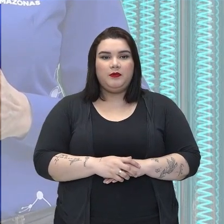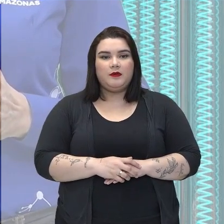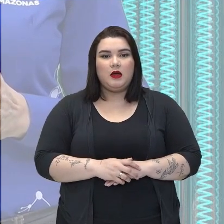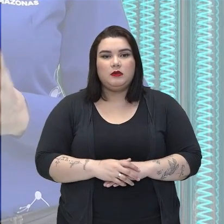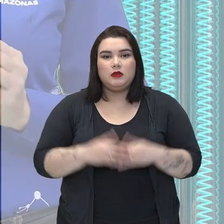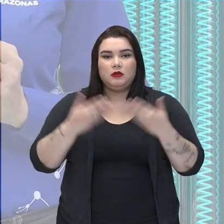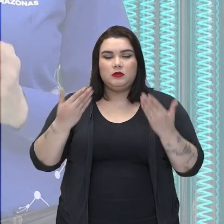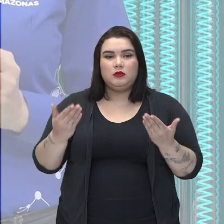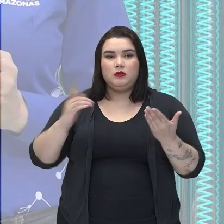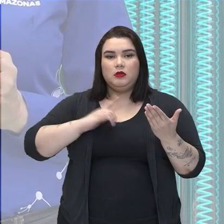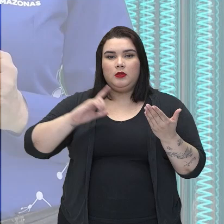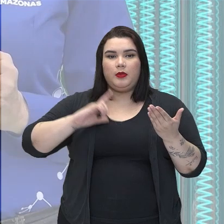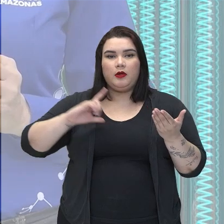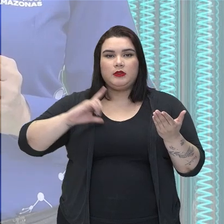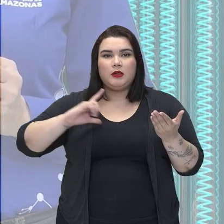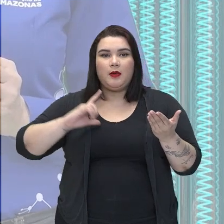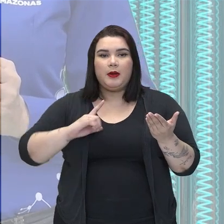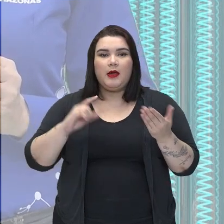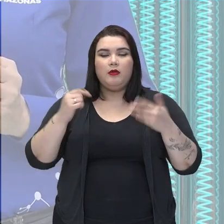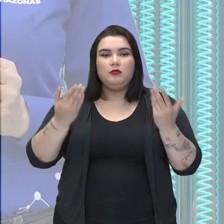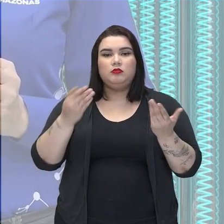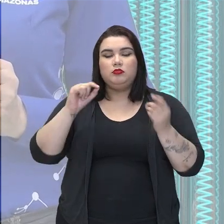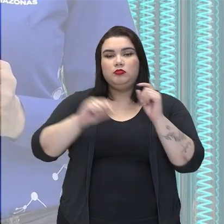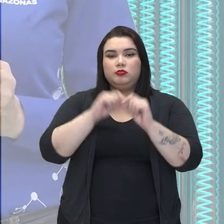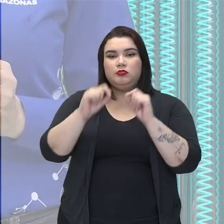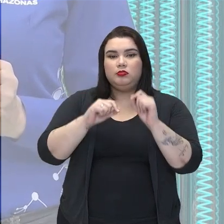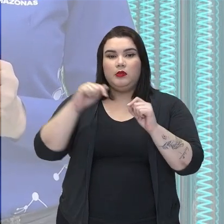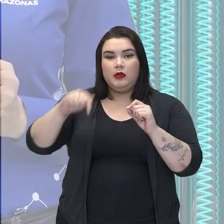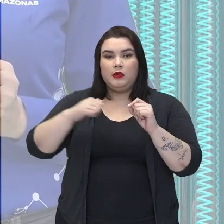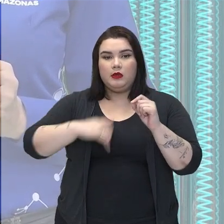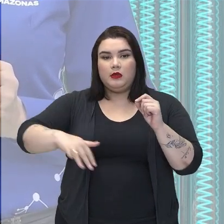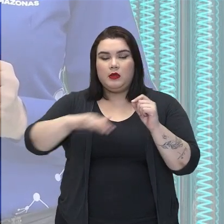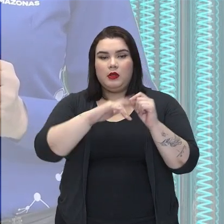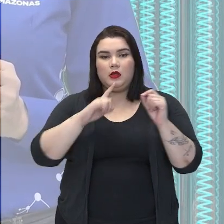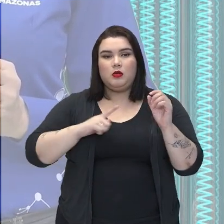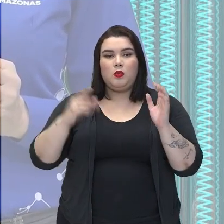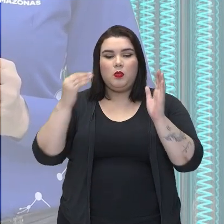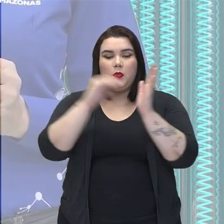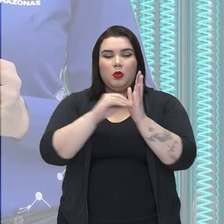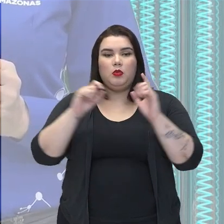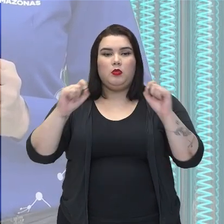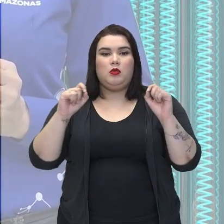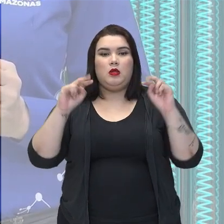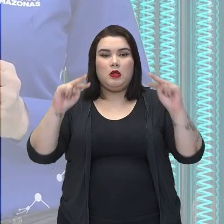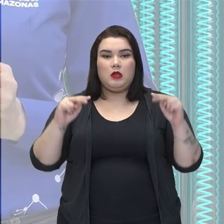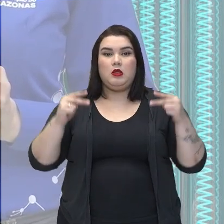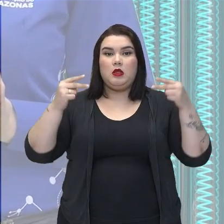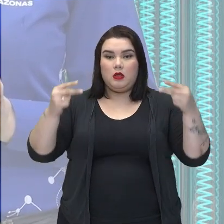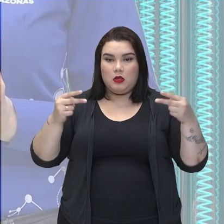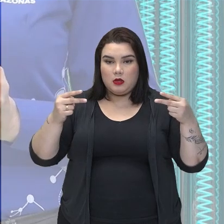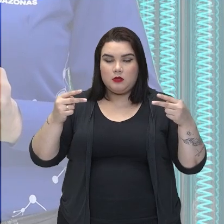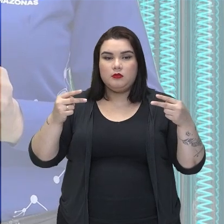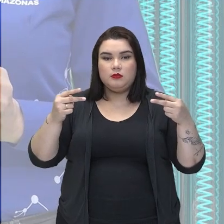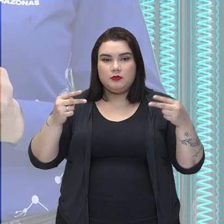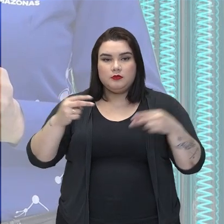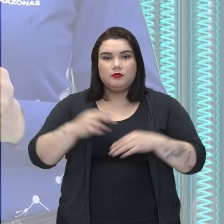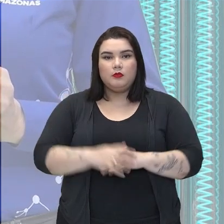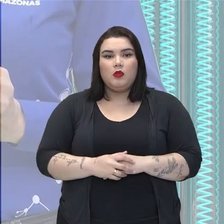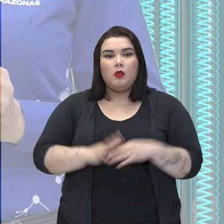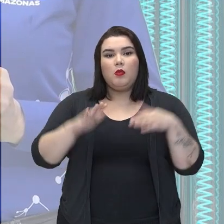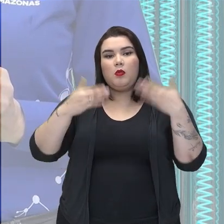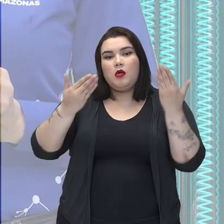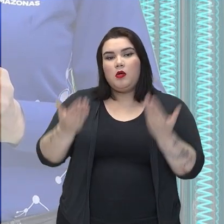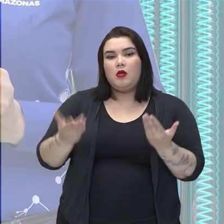falando do clickbait, como é que eles trabalham? Então, em geral, ela está inserida no formato de link, né? O